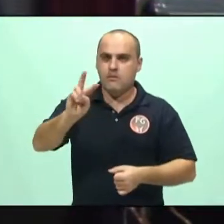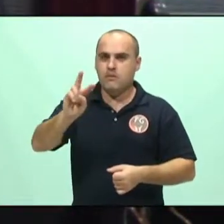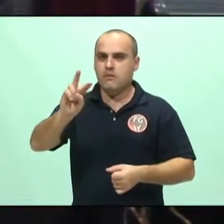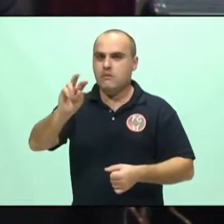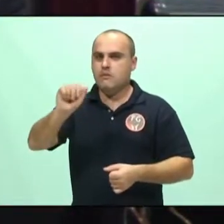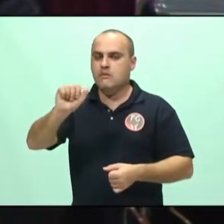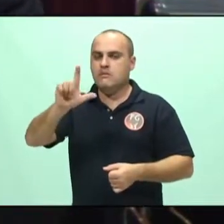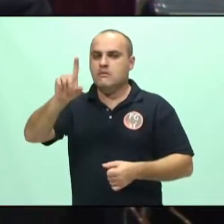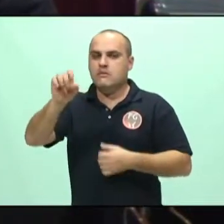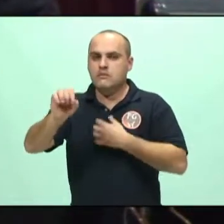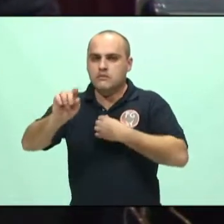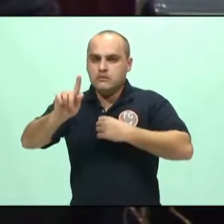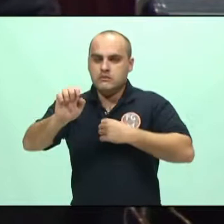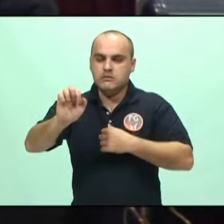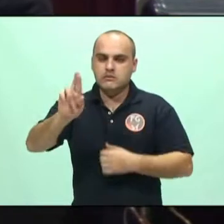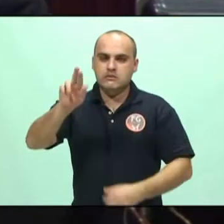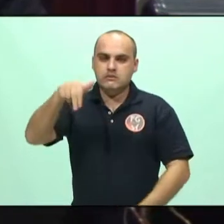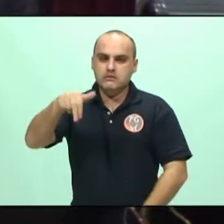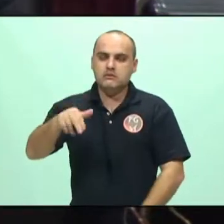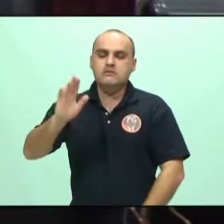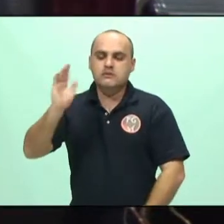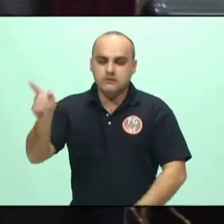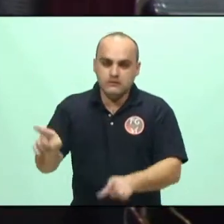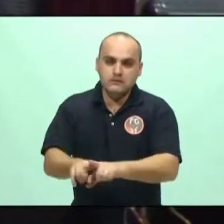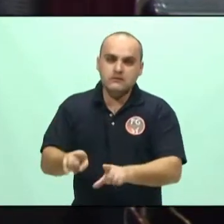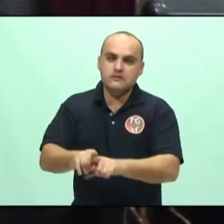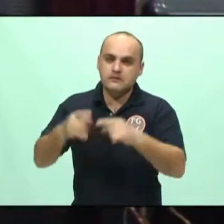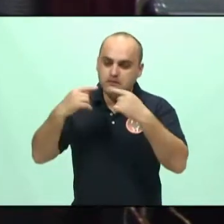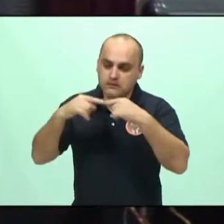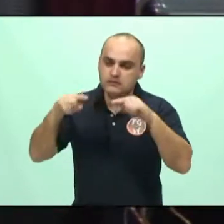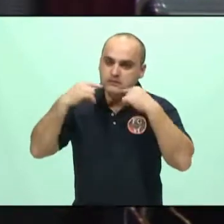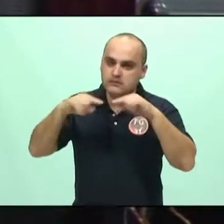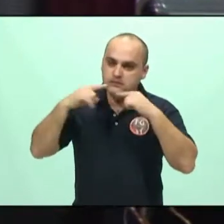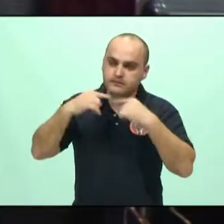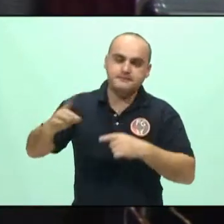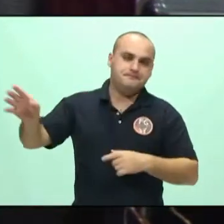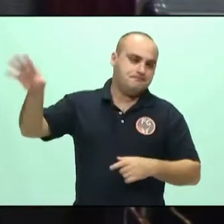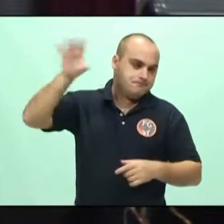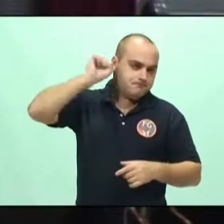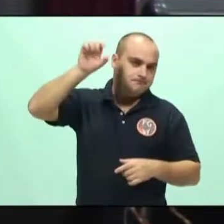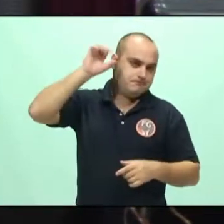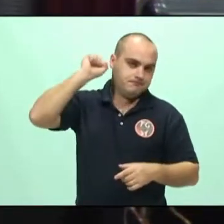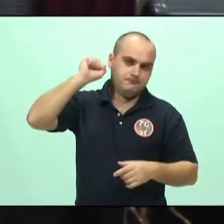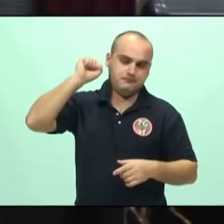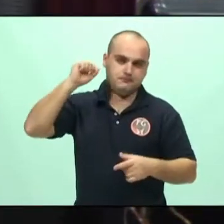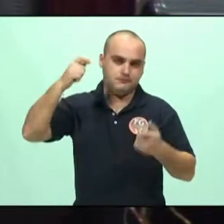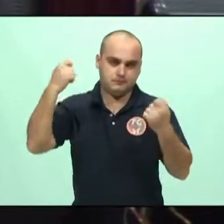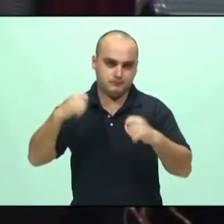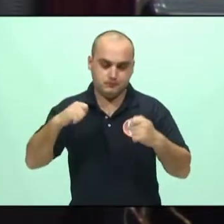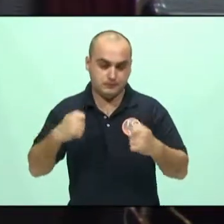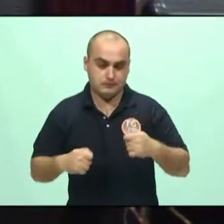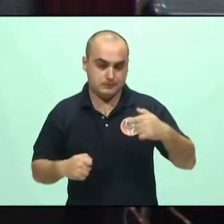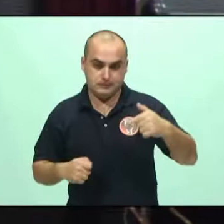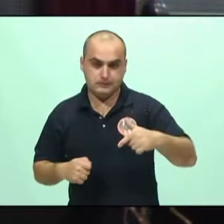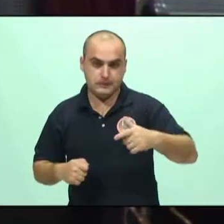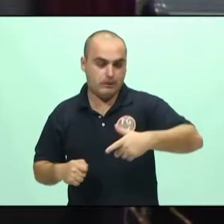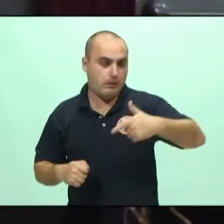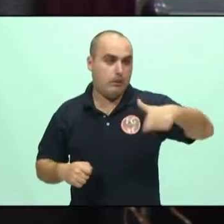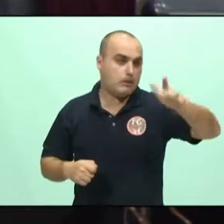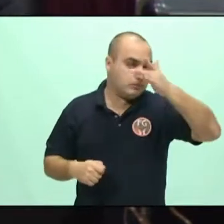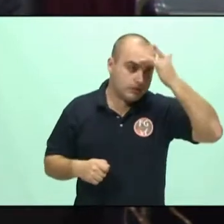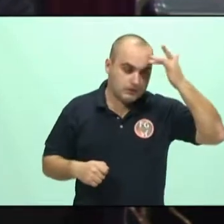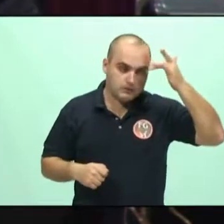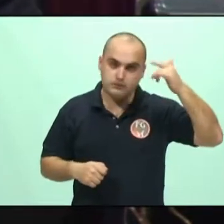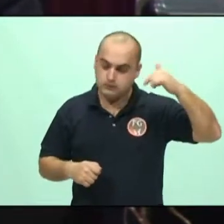que também estão recebendo várias reclamações e não é preciso receber reclamações de terceiros não